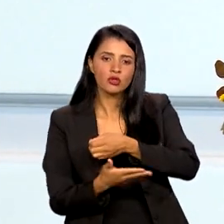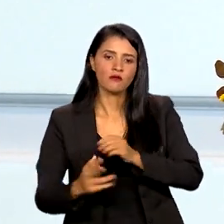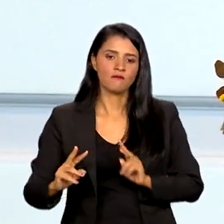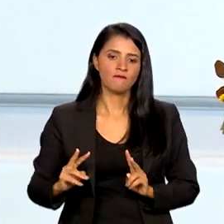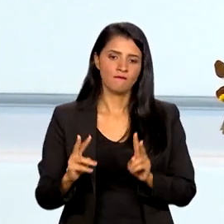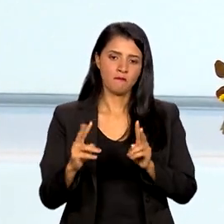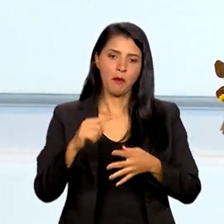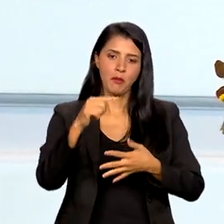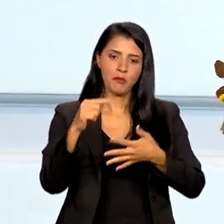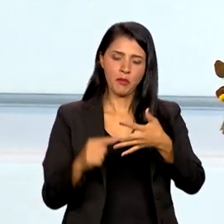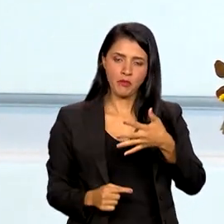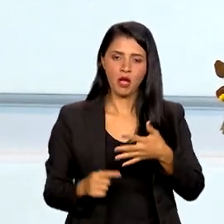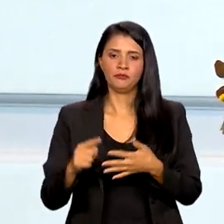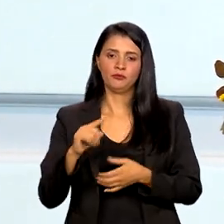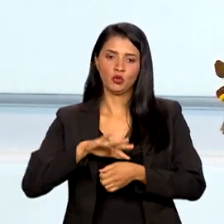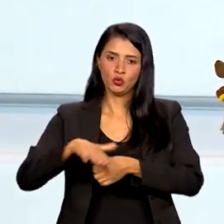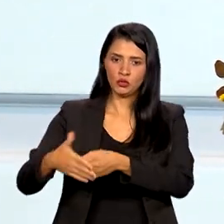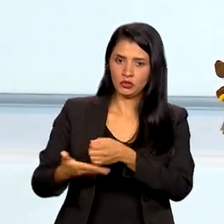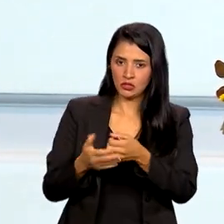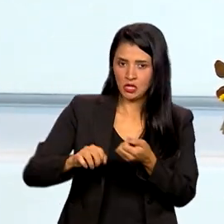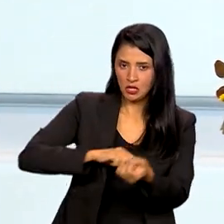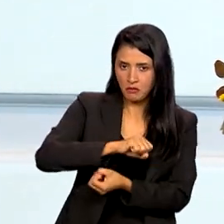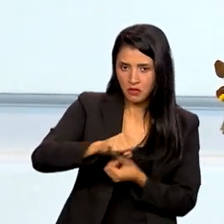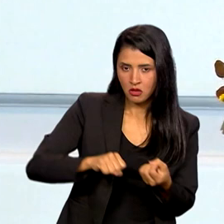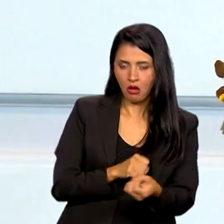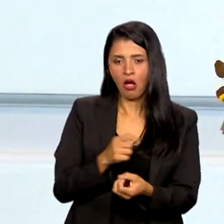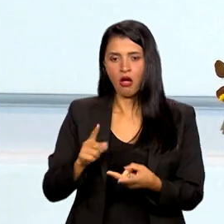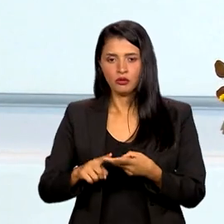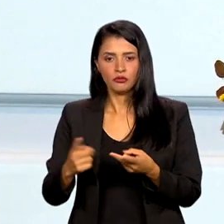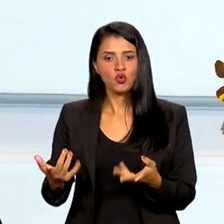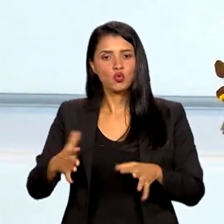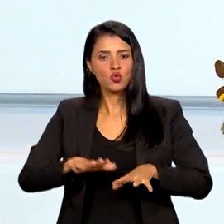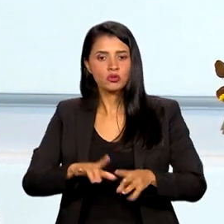valores, sustentabilidade, inclusão,